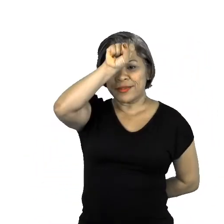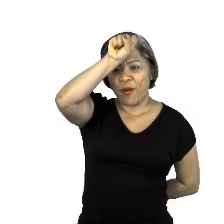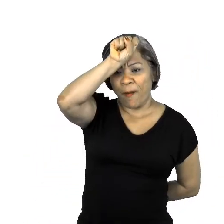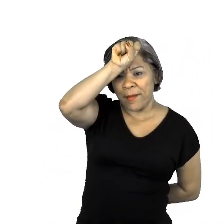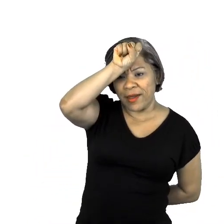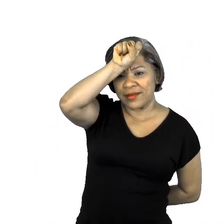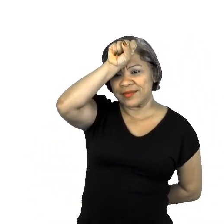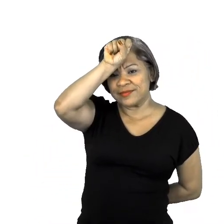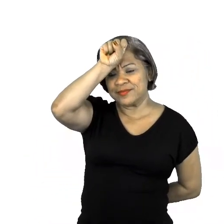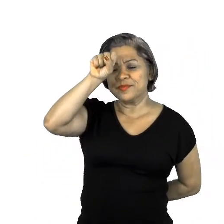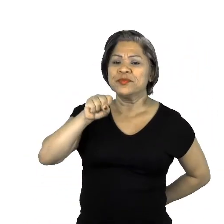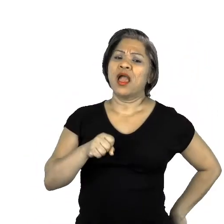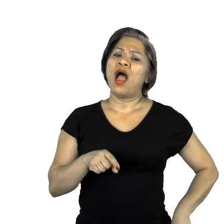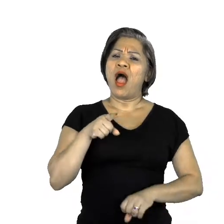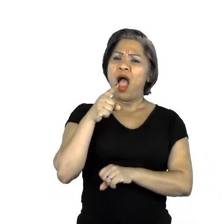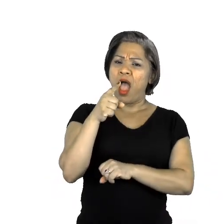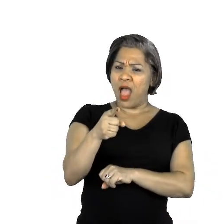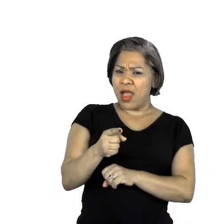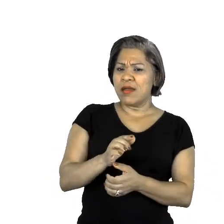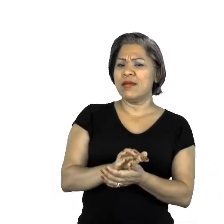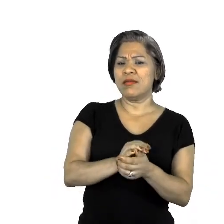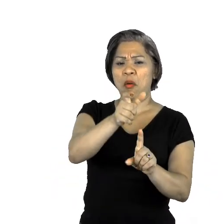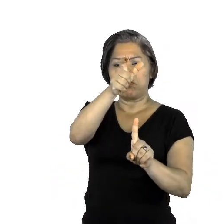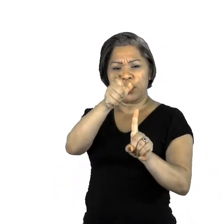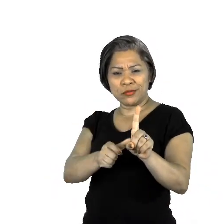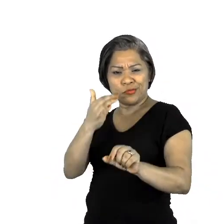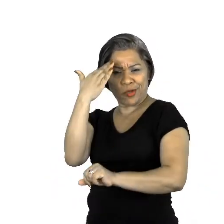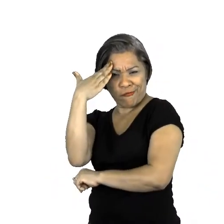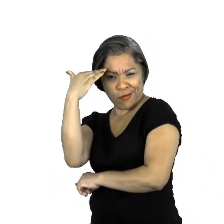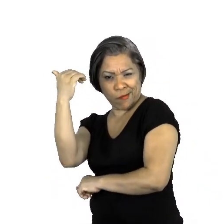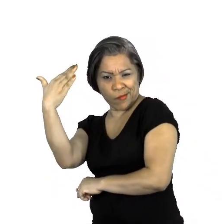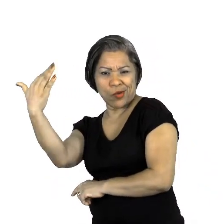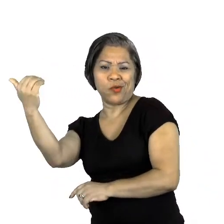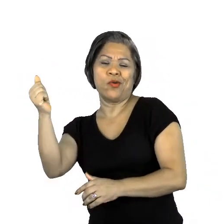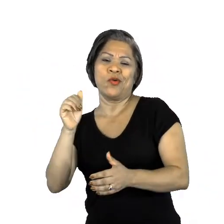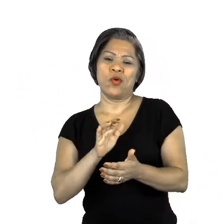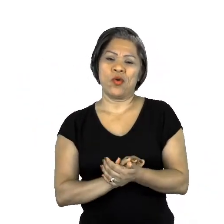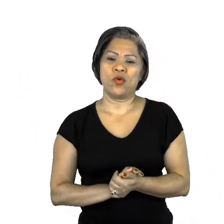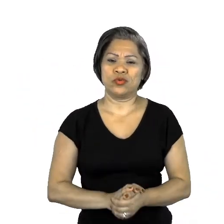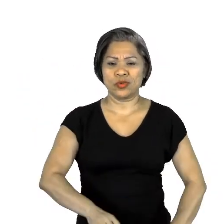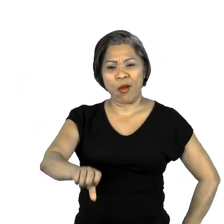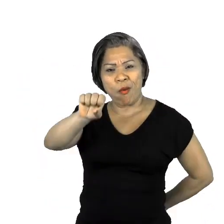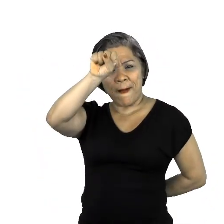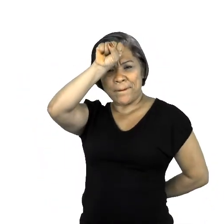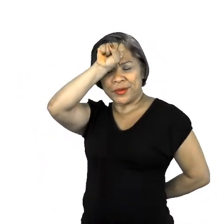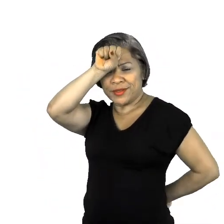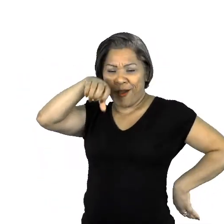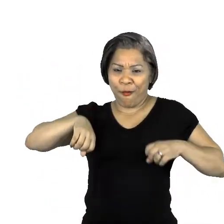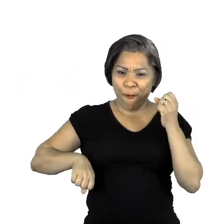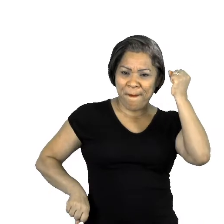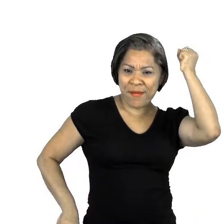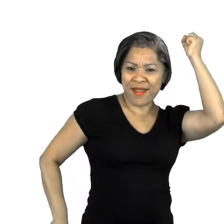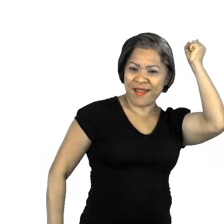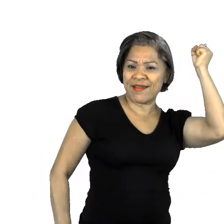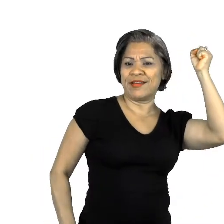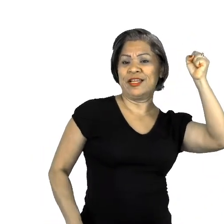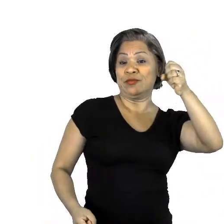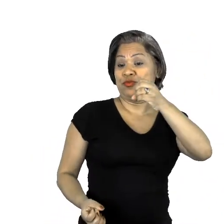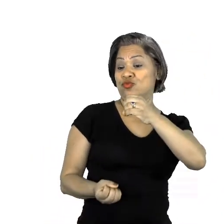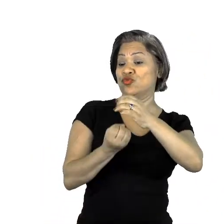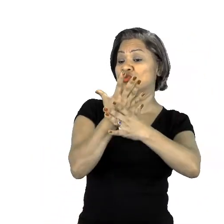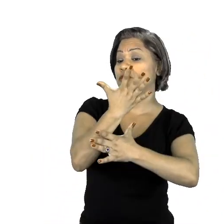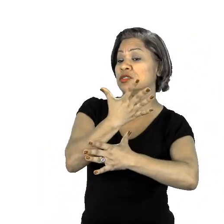personagem tão famoso que é o Capitão América. E o Capitão América, ele surgiu no contexto da Segunda